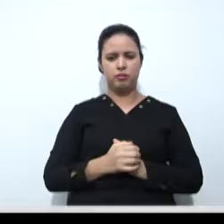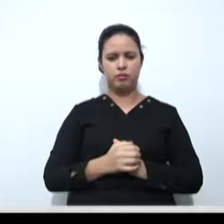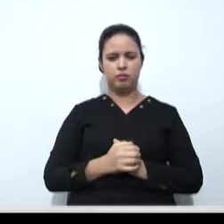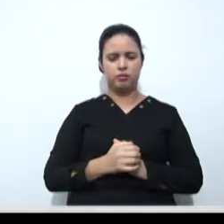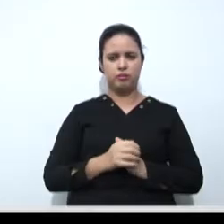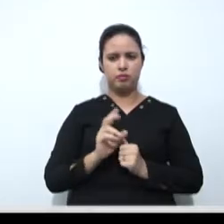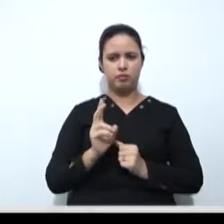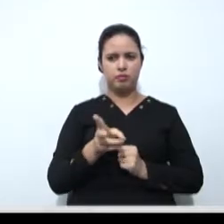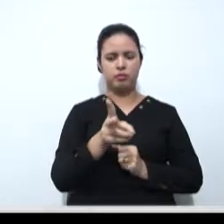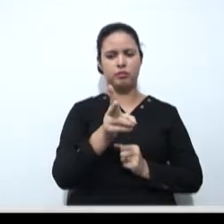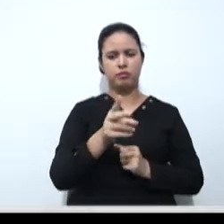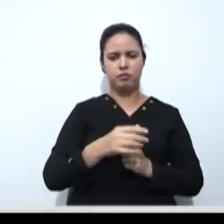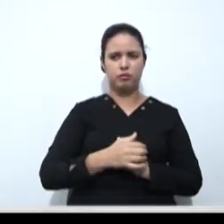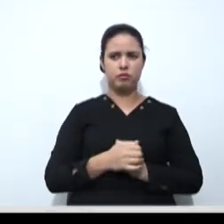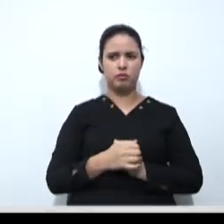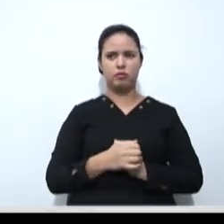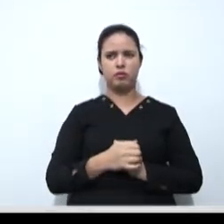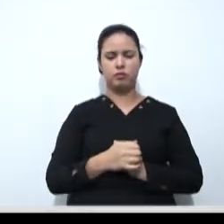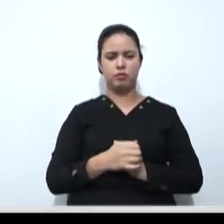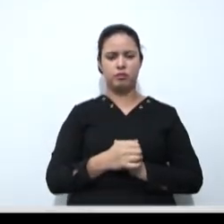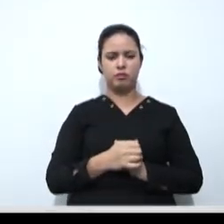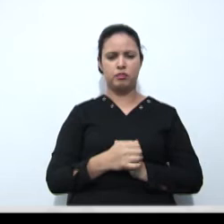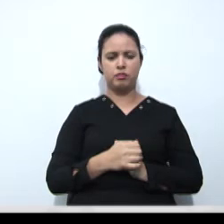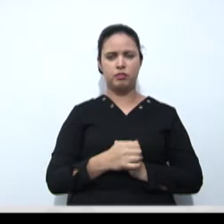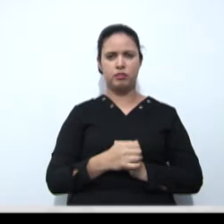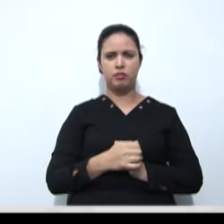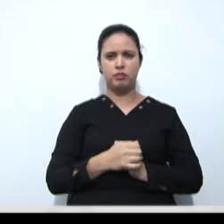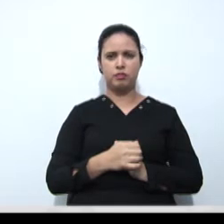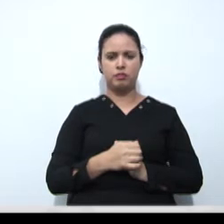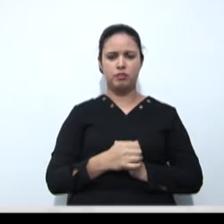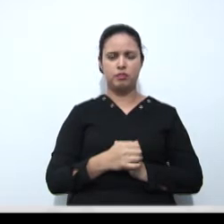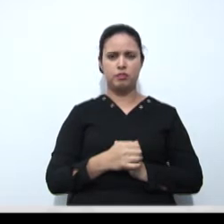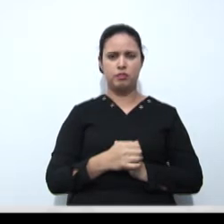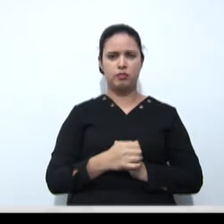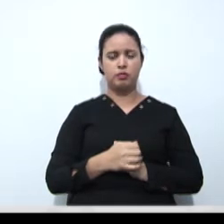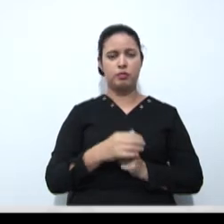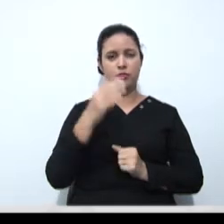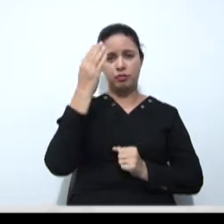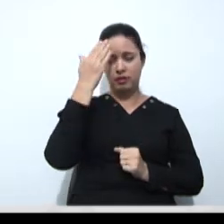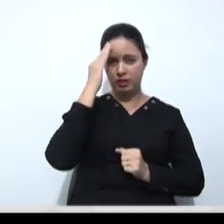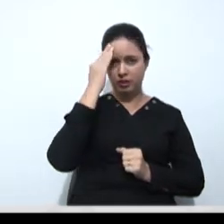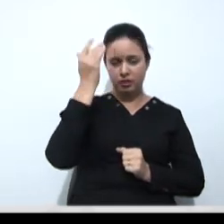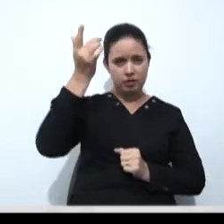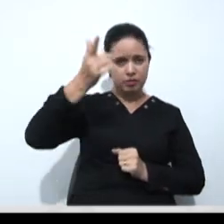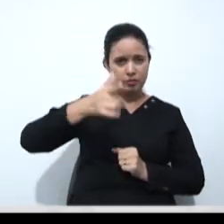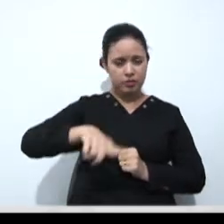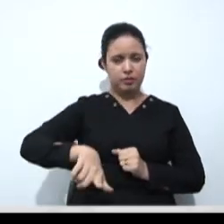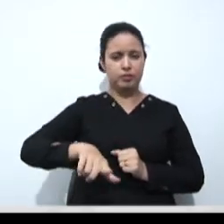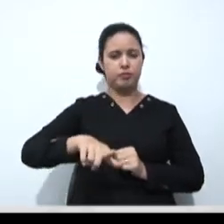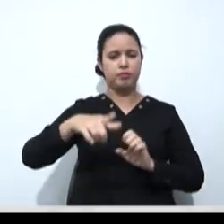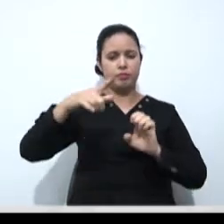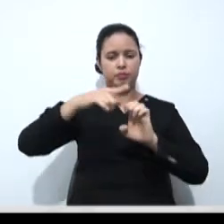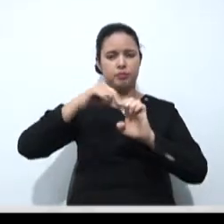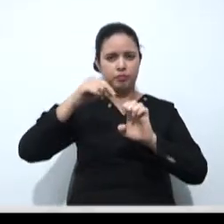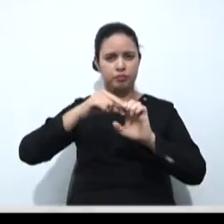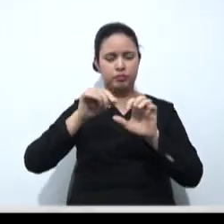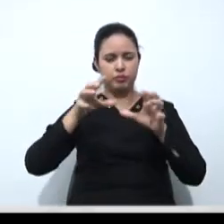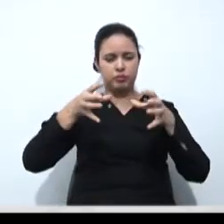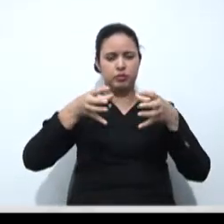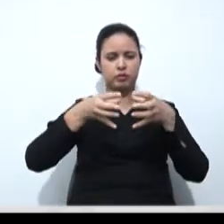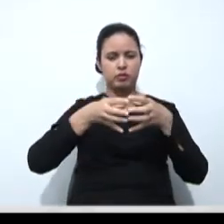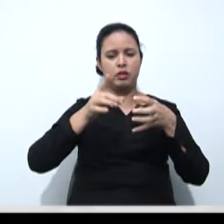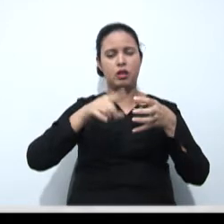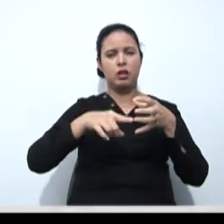Continuando aqui, então, para a gente compreender um pouco mais sobre empreendedorismo coletivo, é o conjunto de atores